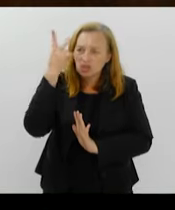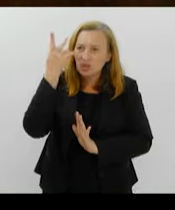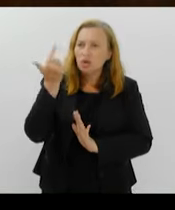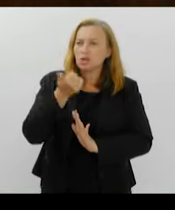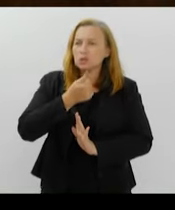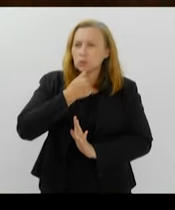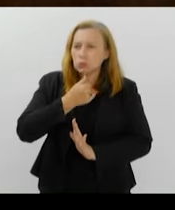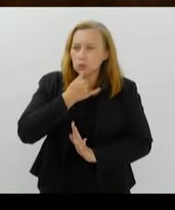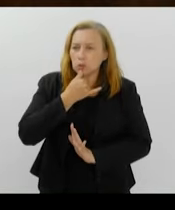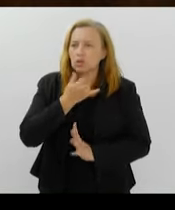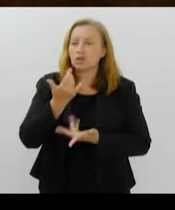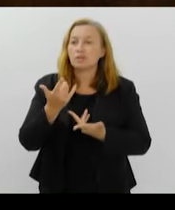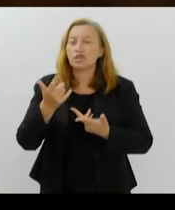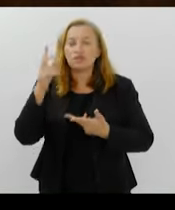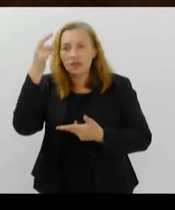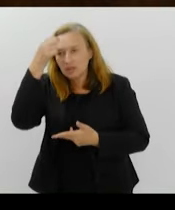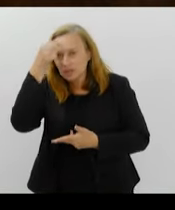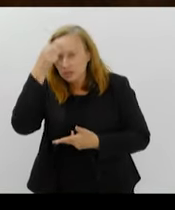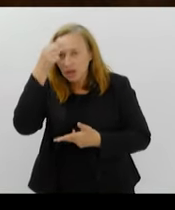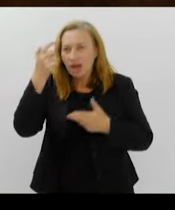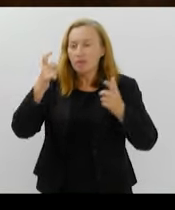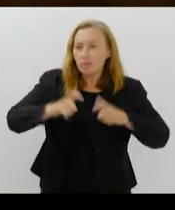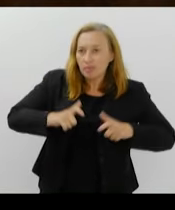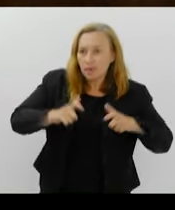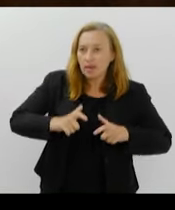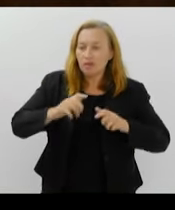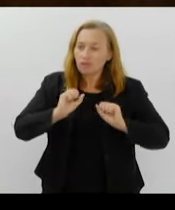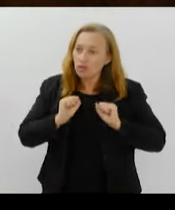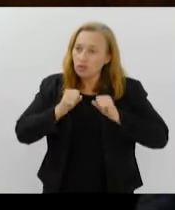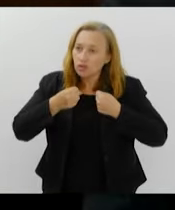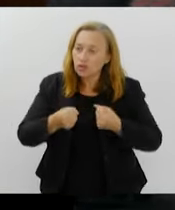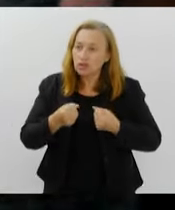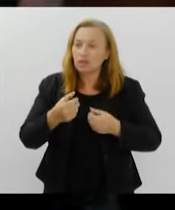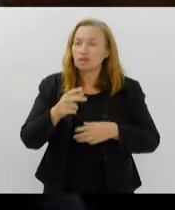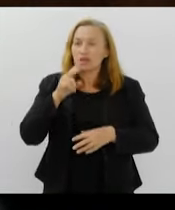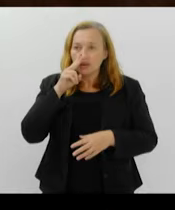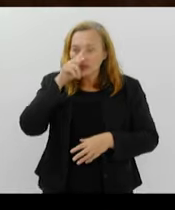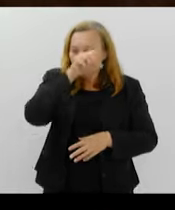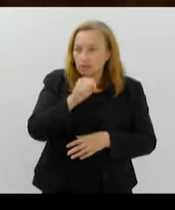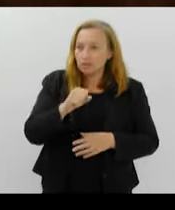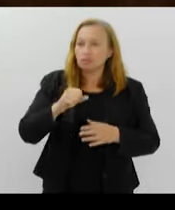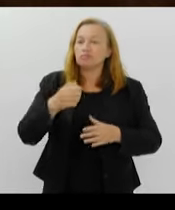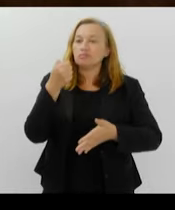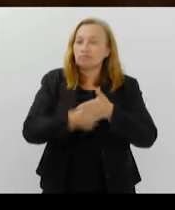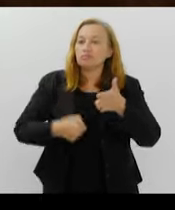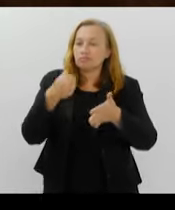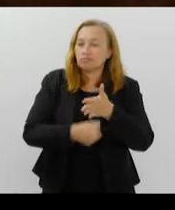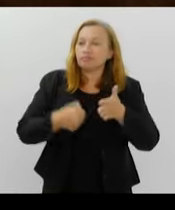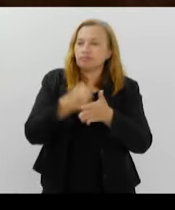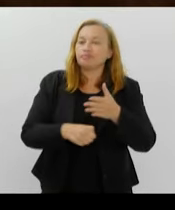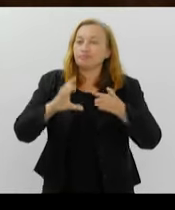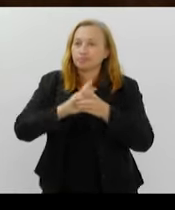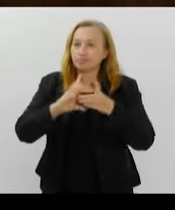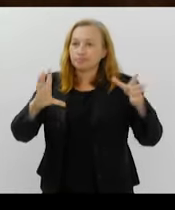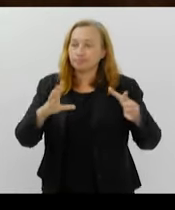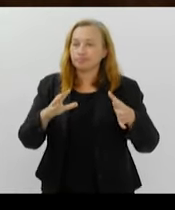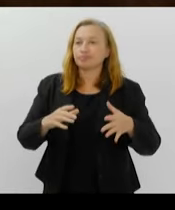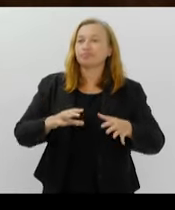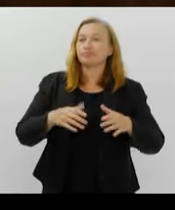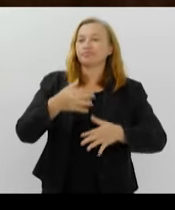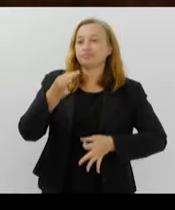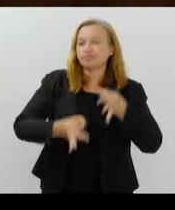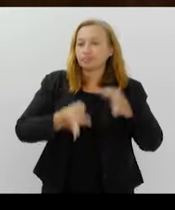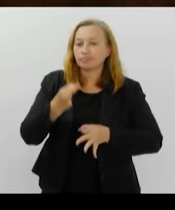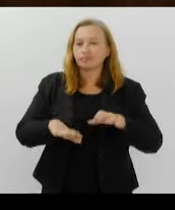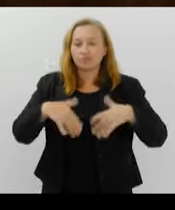um espaço de memória pra gente fortalecer a democracia pra gente fortalecer a nossa luta por verdade e Por Justiça então Usina